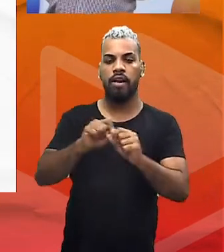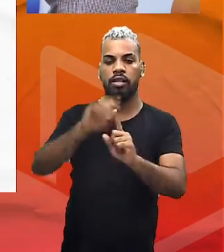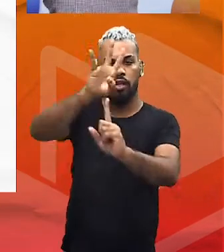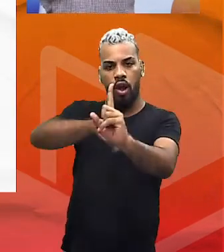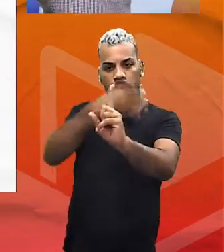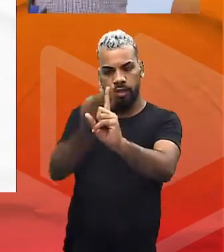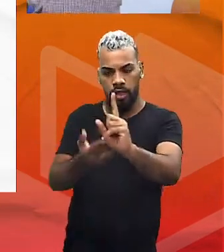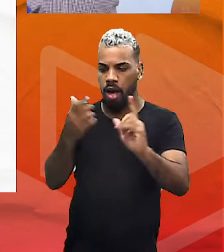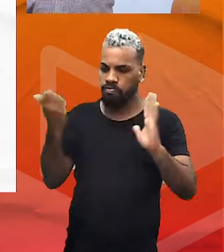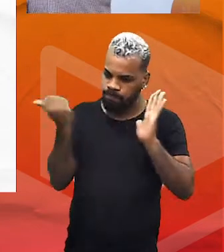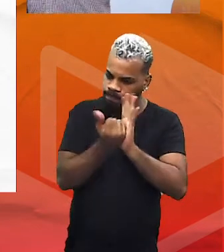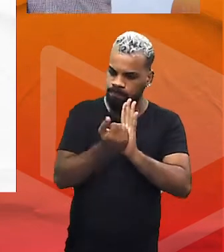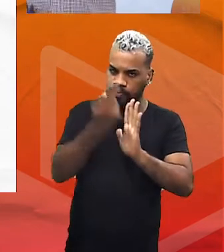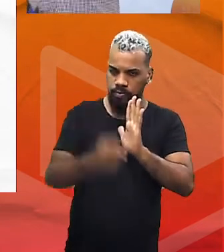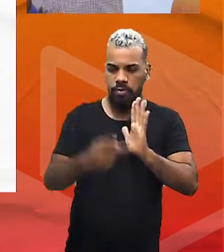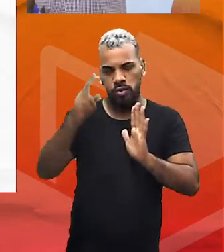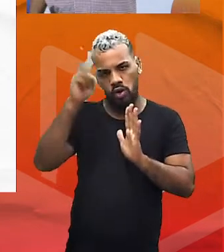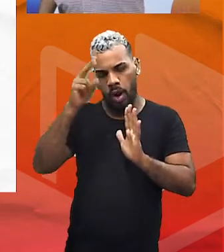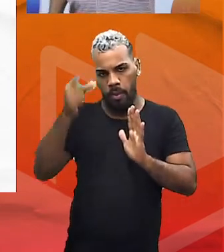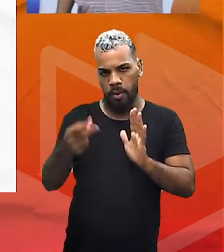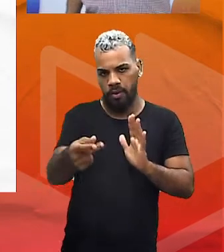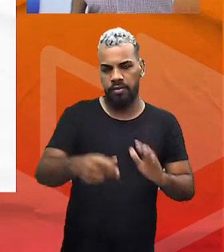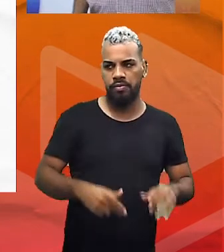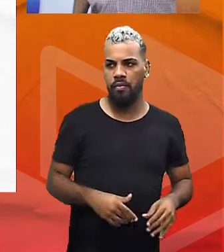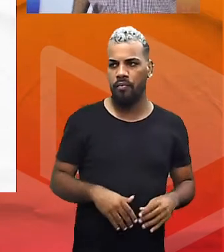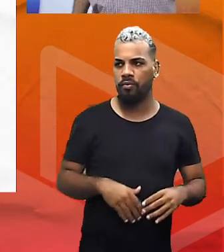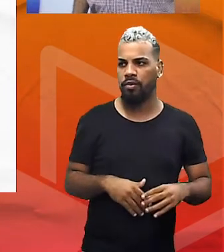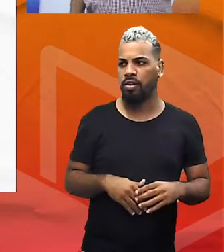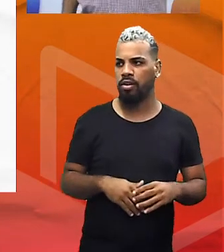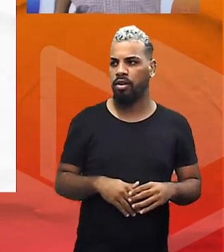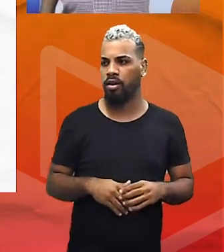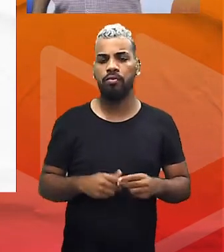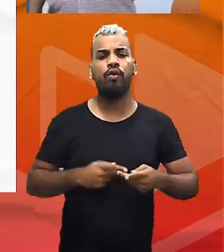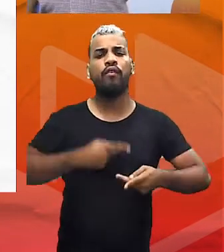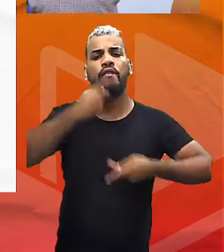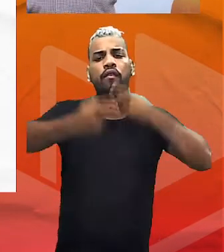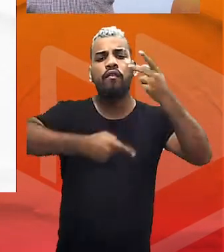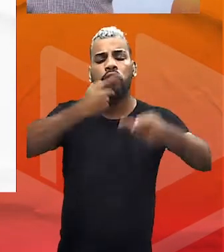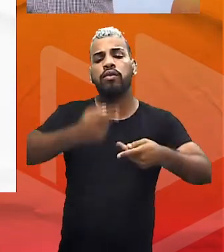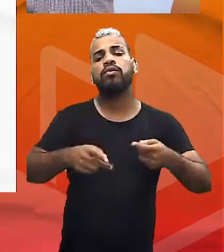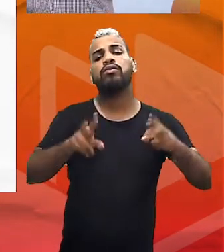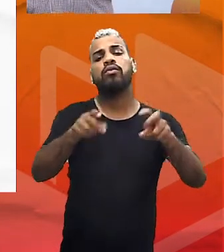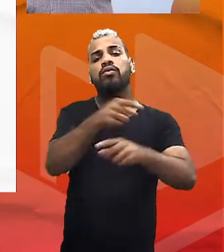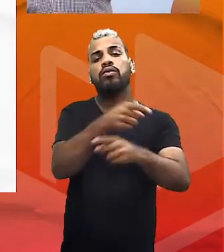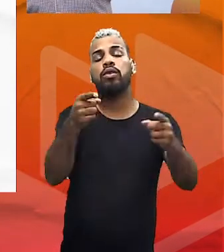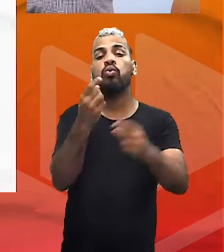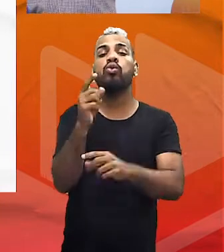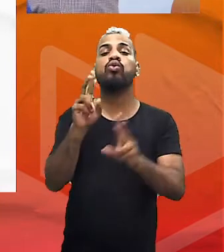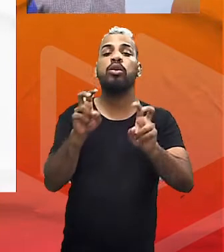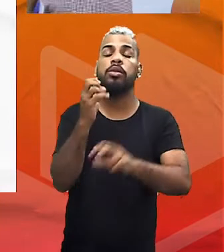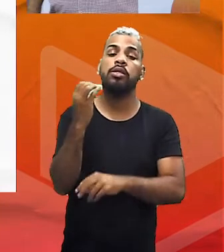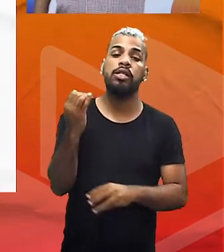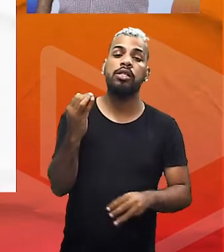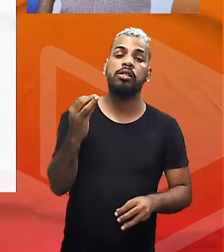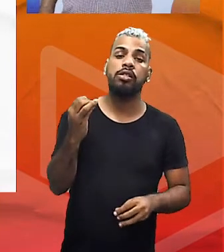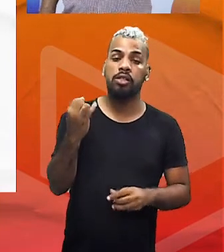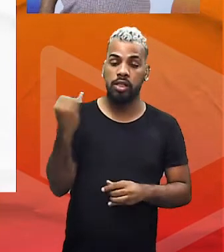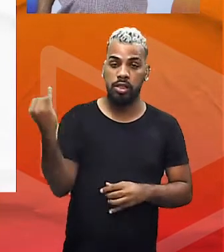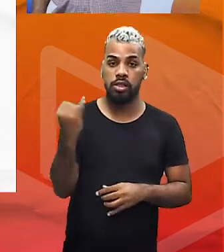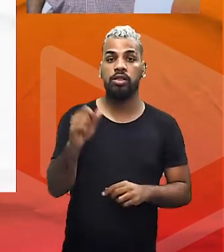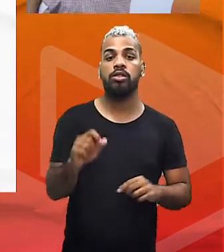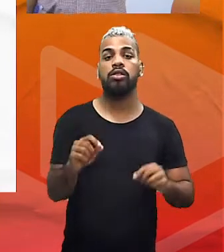patrono da sua cadeira. Então, estou falando tudo isso, gente, para que você tenha uma noção, né, da importância de Alencar